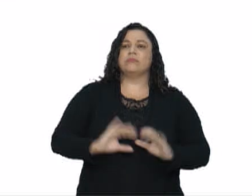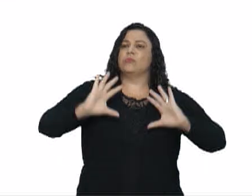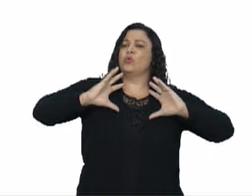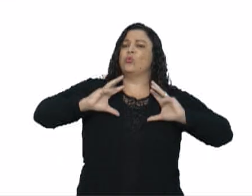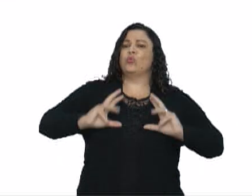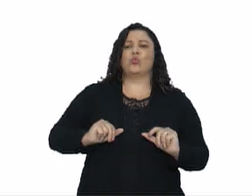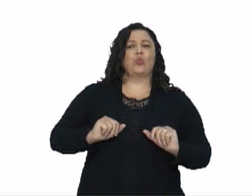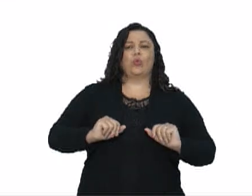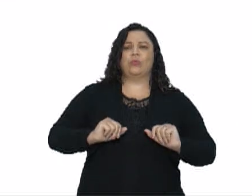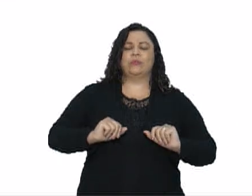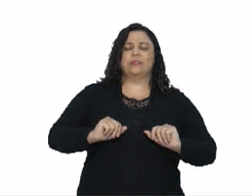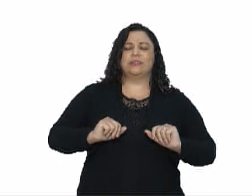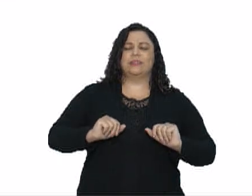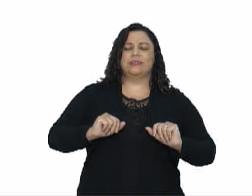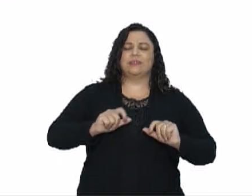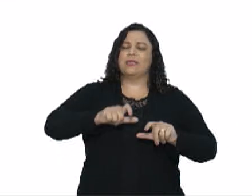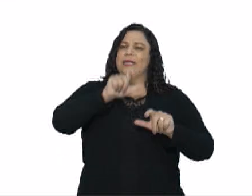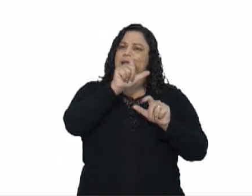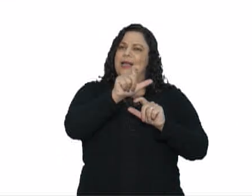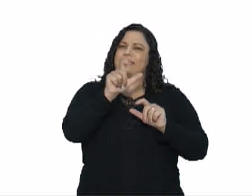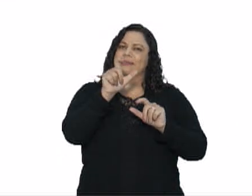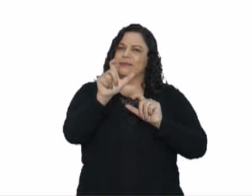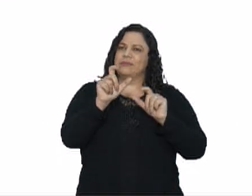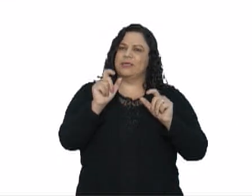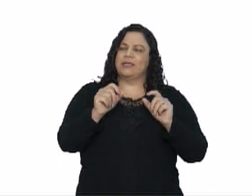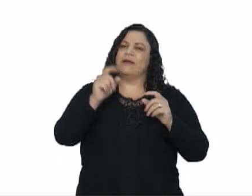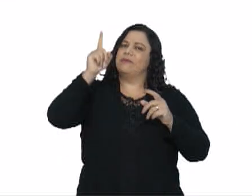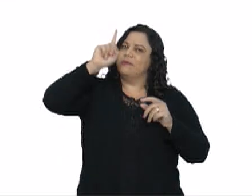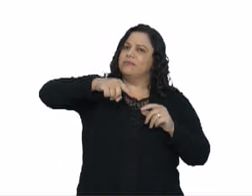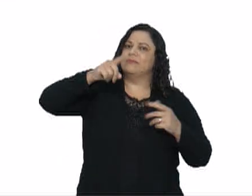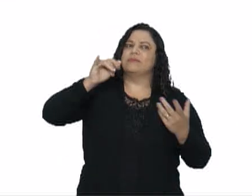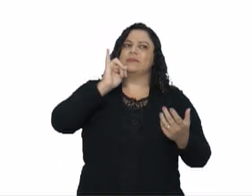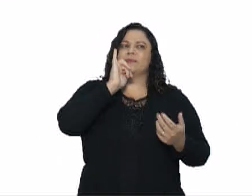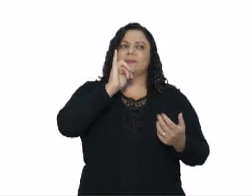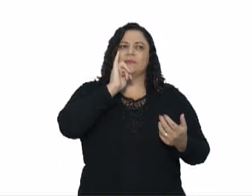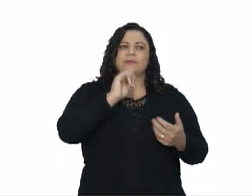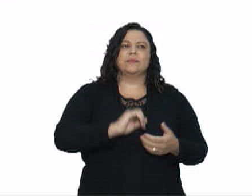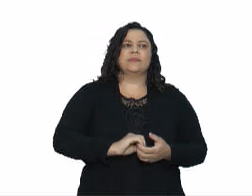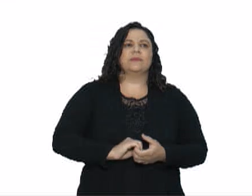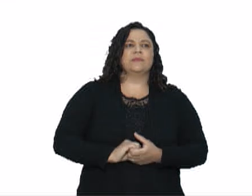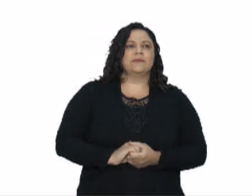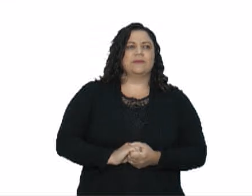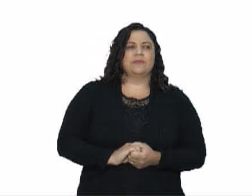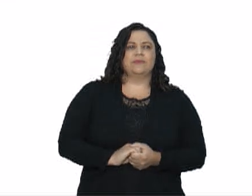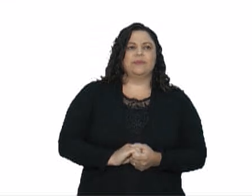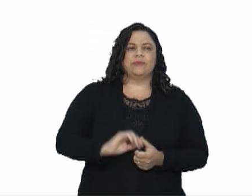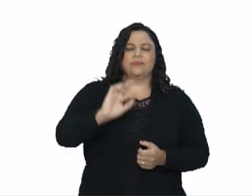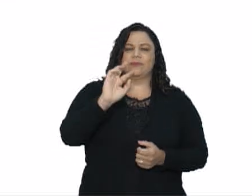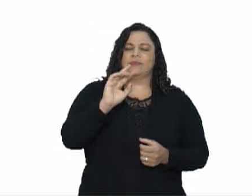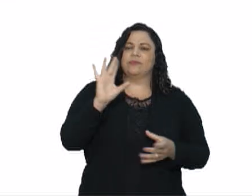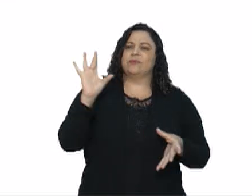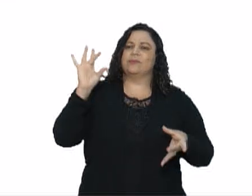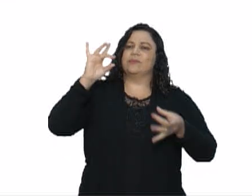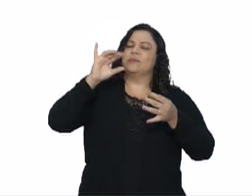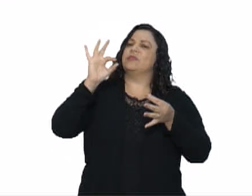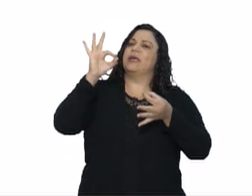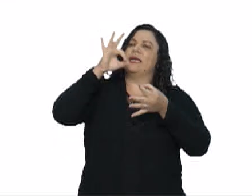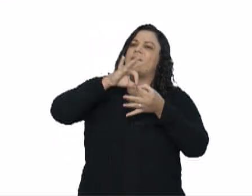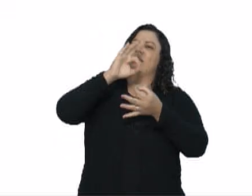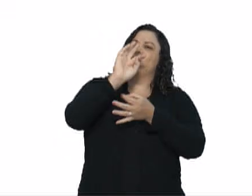as palavras são acentuadas, vale? Por exemplo, horóscopo. Olha só,